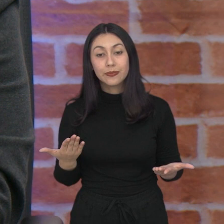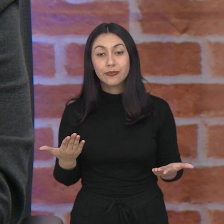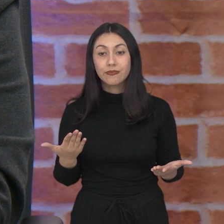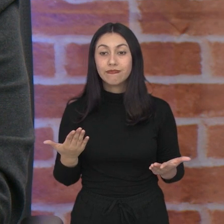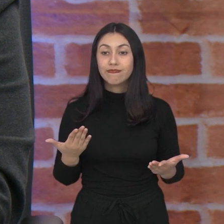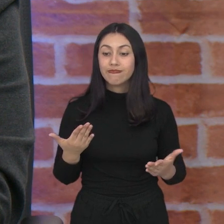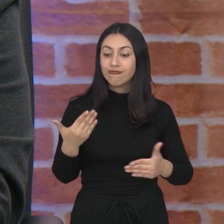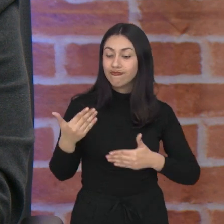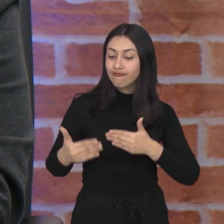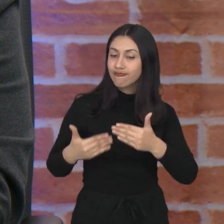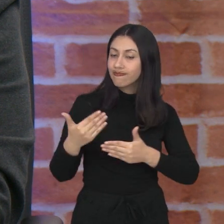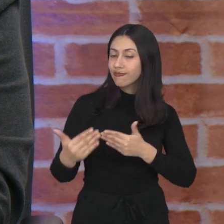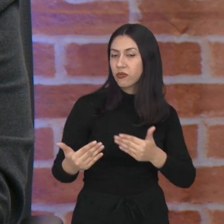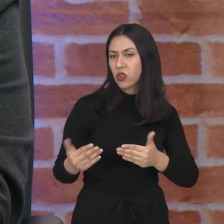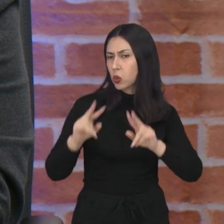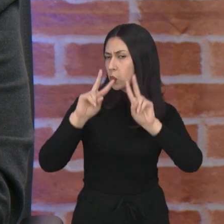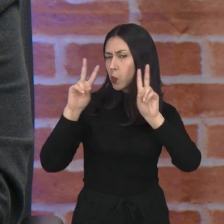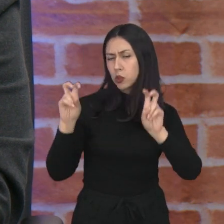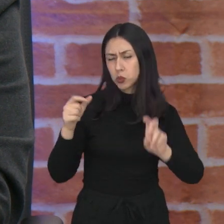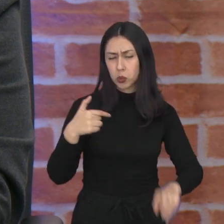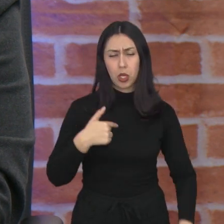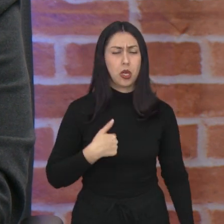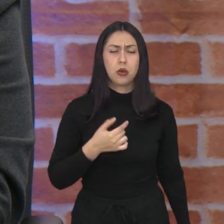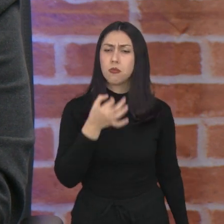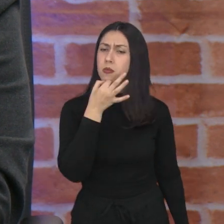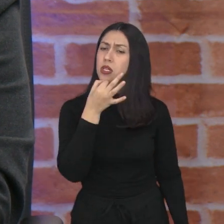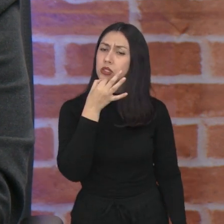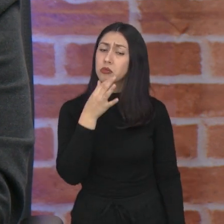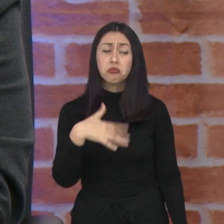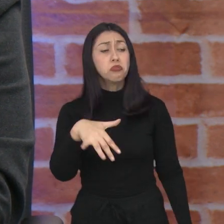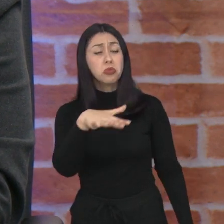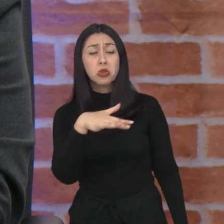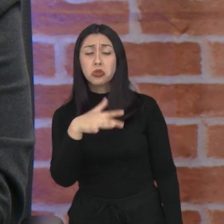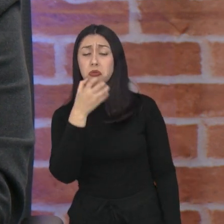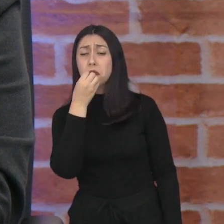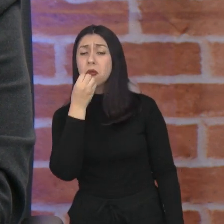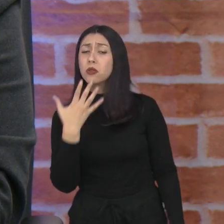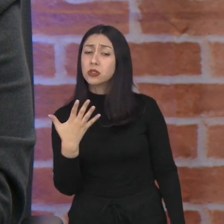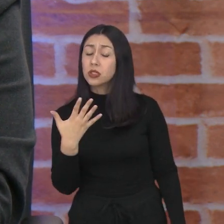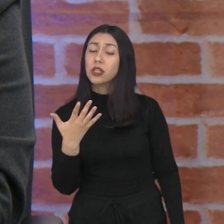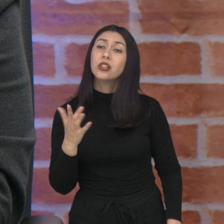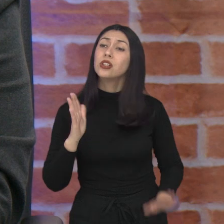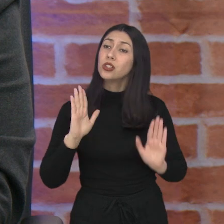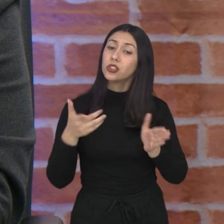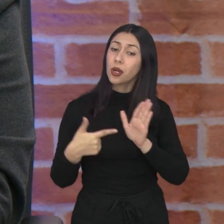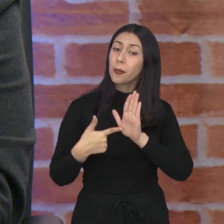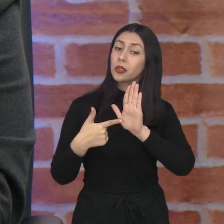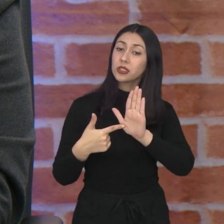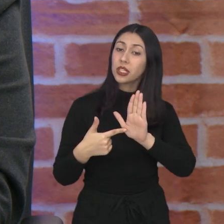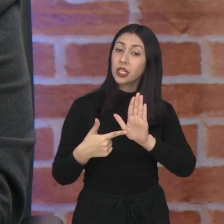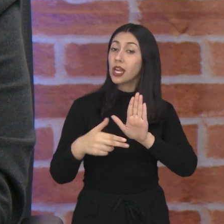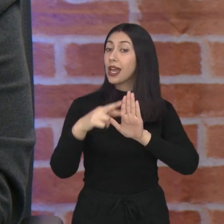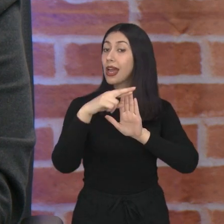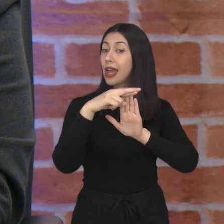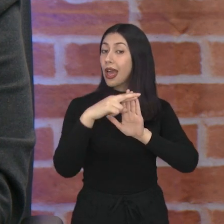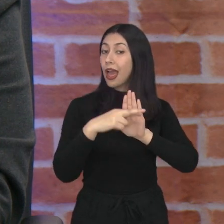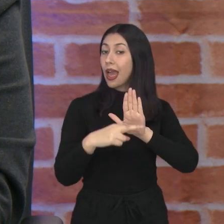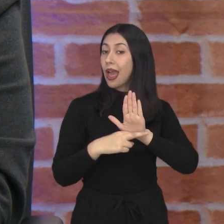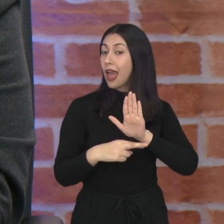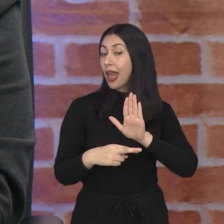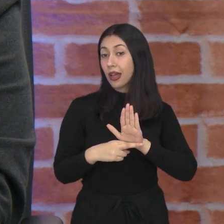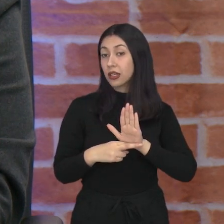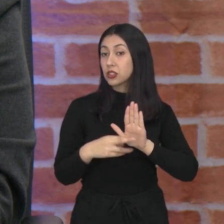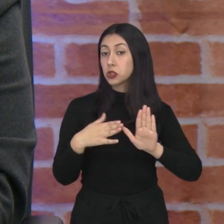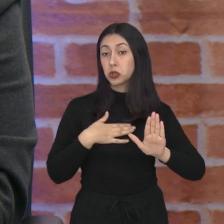publico, geralmente eu que sugiro os temas. E eles são bem generosos comigo. Eu já publiquei o manual de instruções do